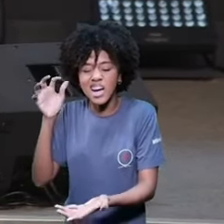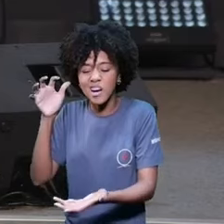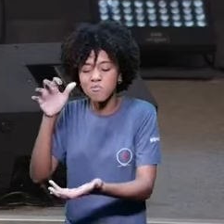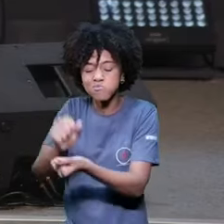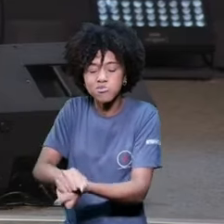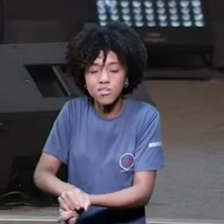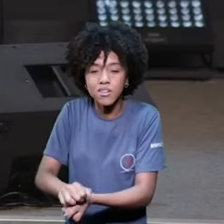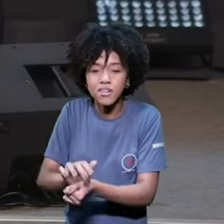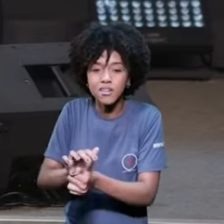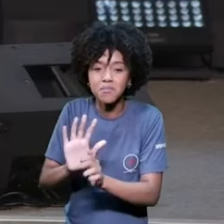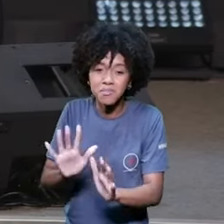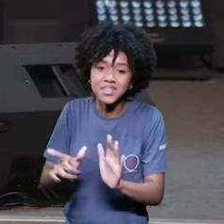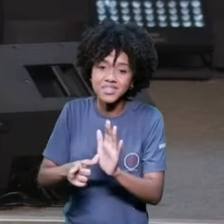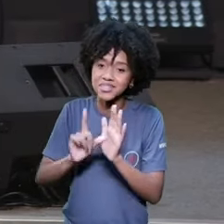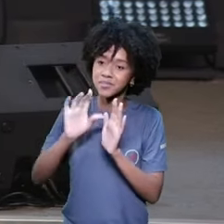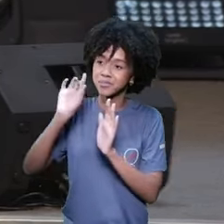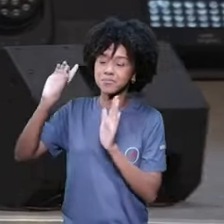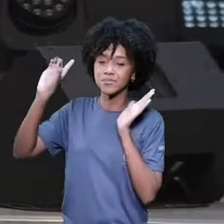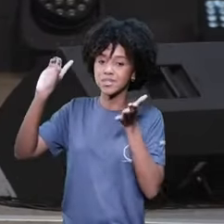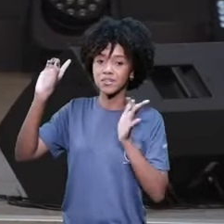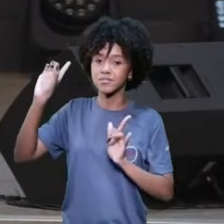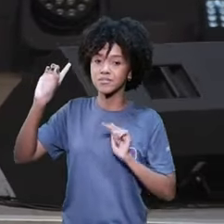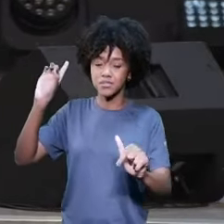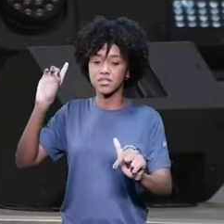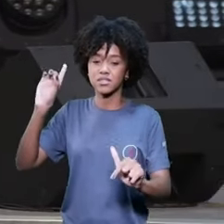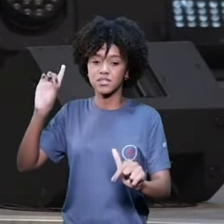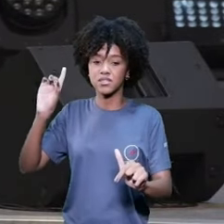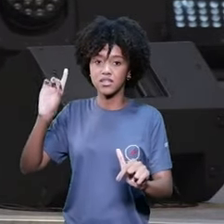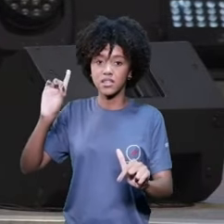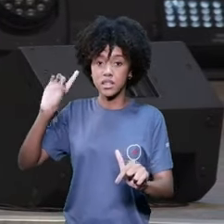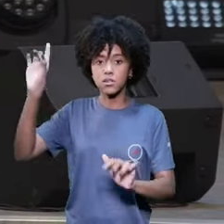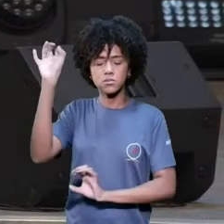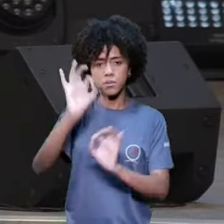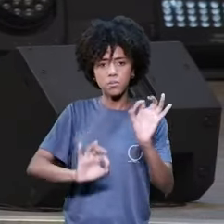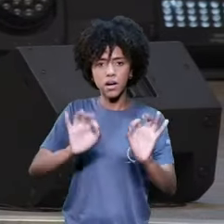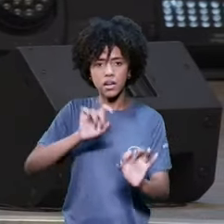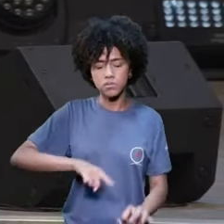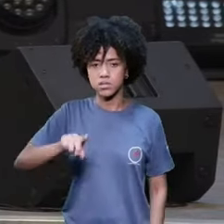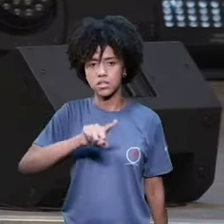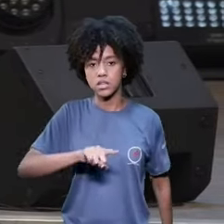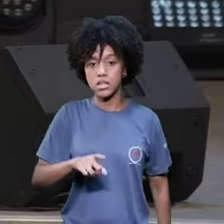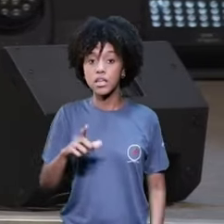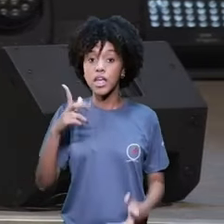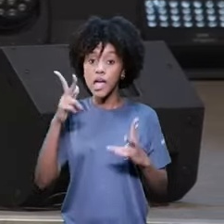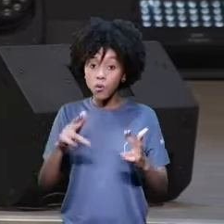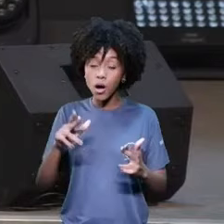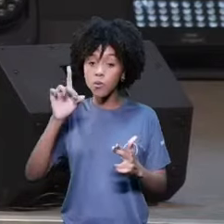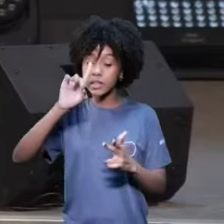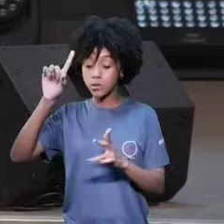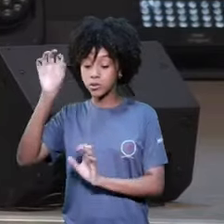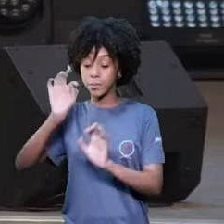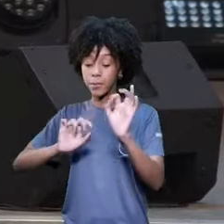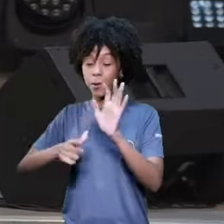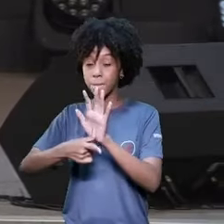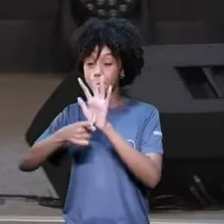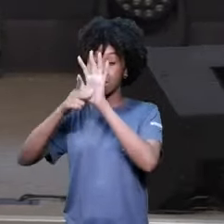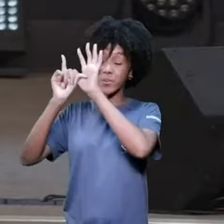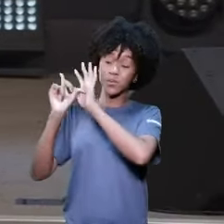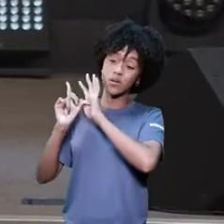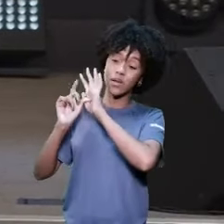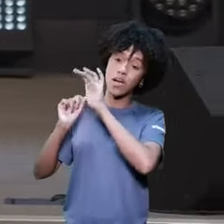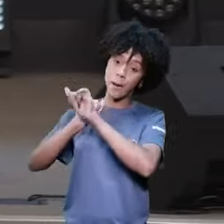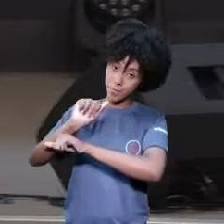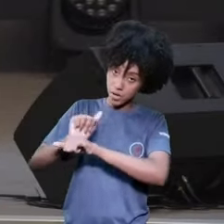fez. Quando Deus te coloca em um lugar e te coloca preparado, Deus está preparando Abraão. Deus está formatando Abraão. Deus está podando